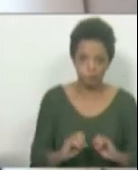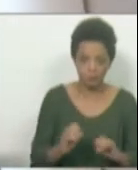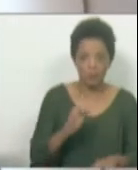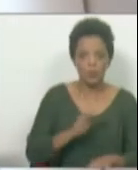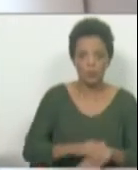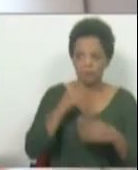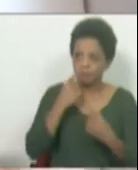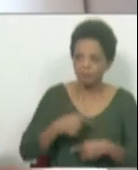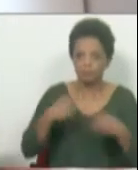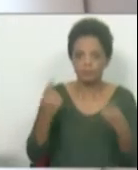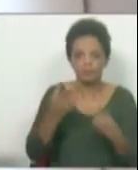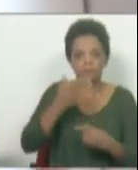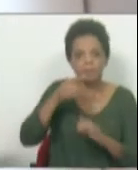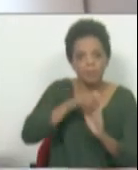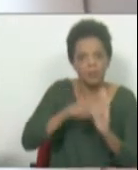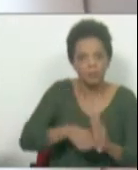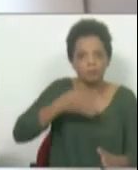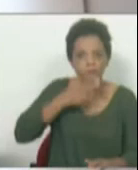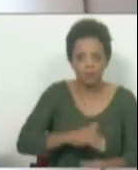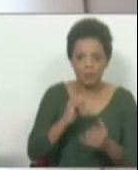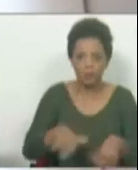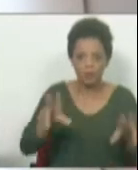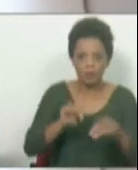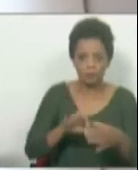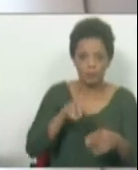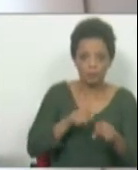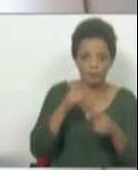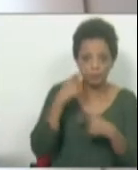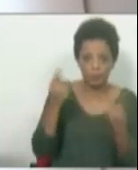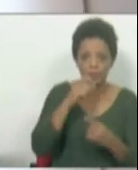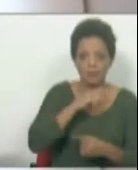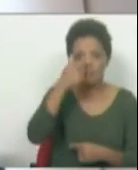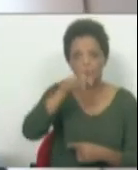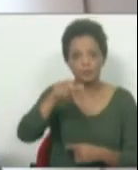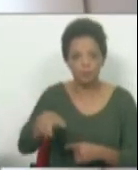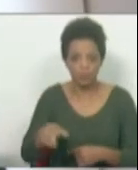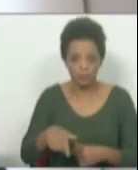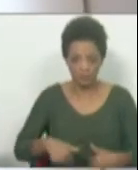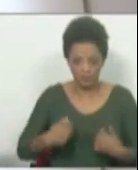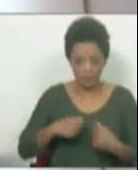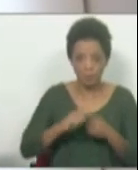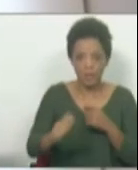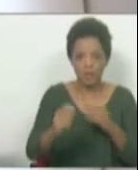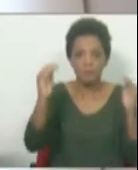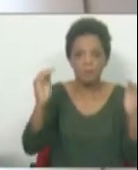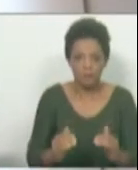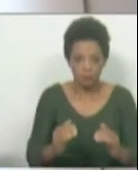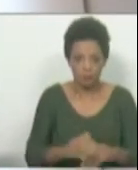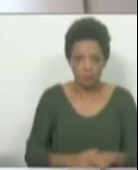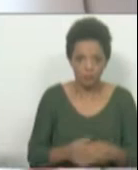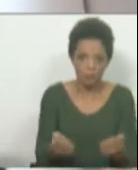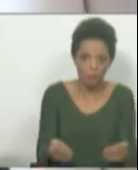não apresenta suficientes medidas inovadoras em termos de políticas públicas que permitam às pessoas pagar menos,